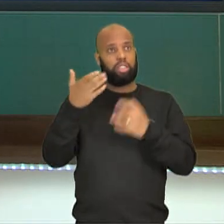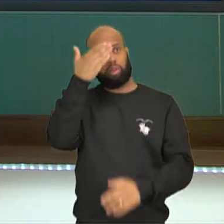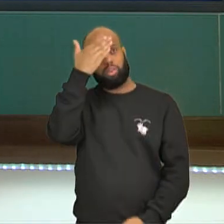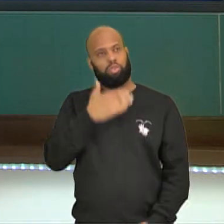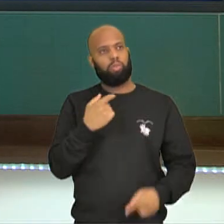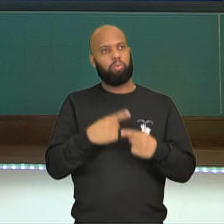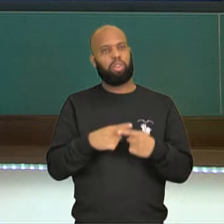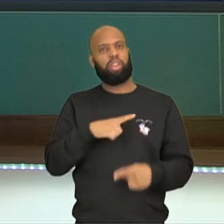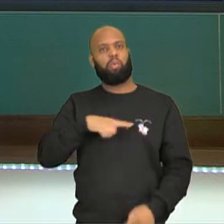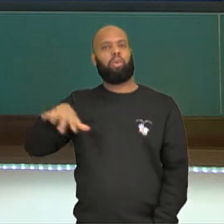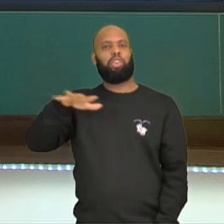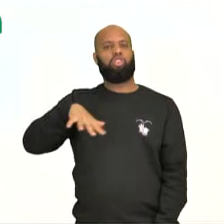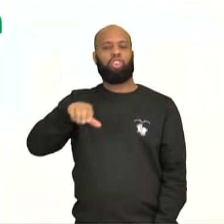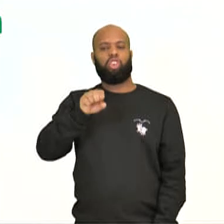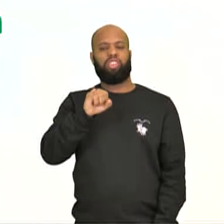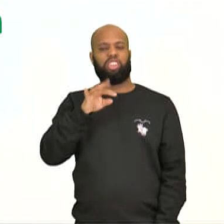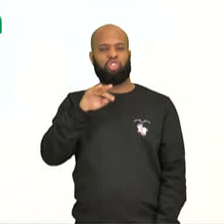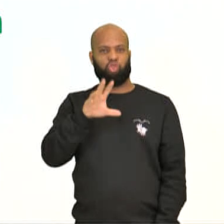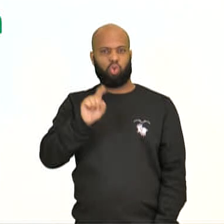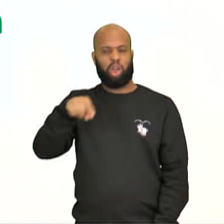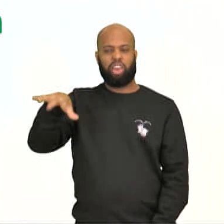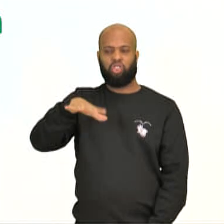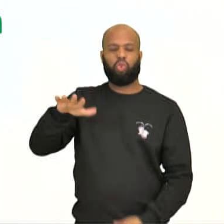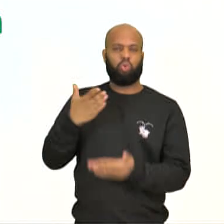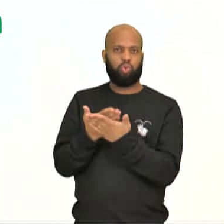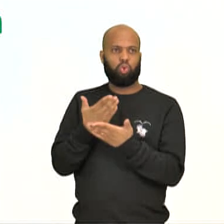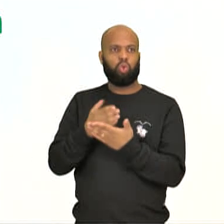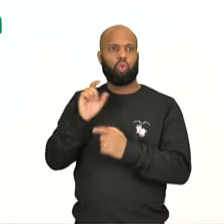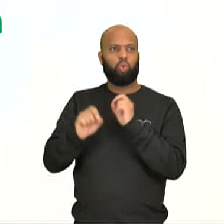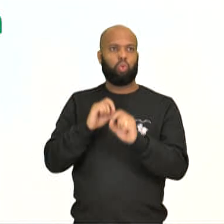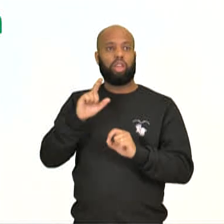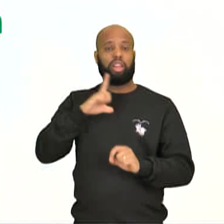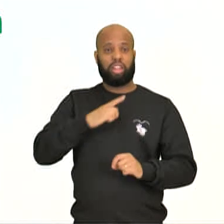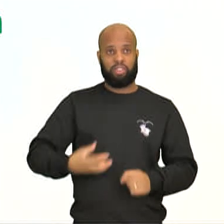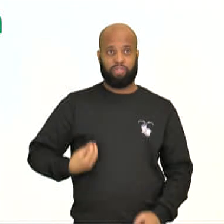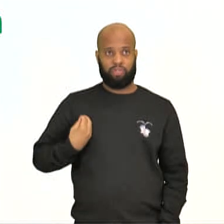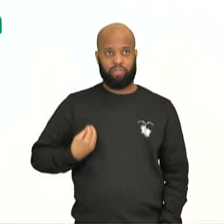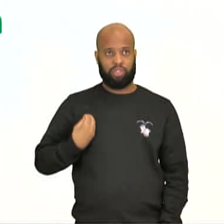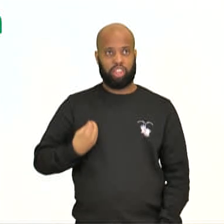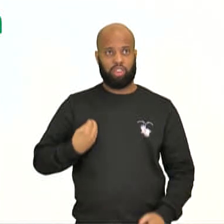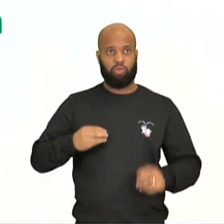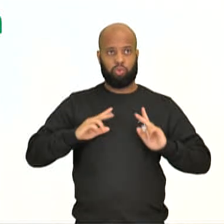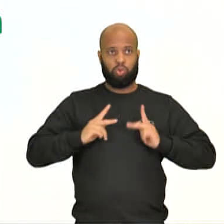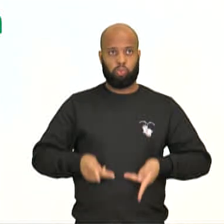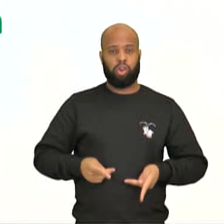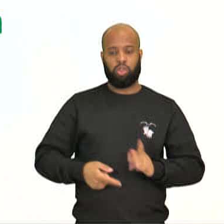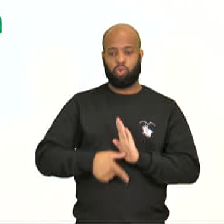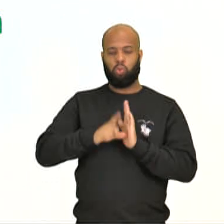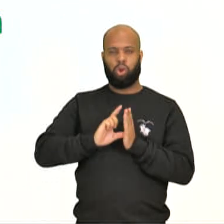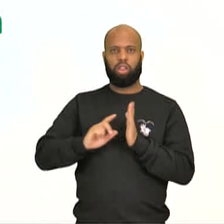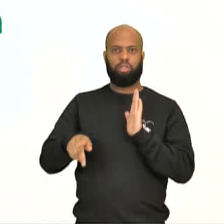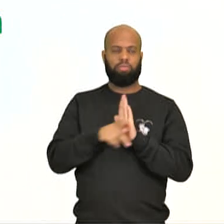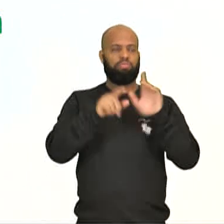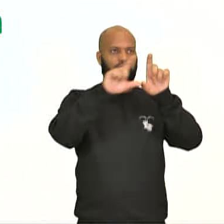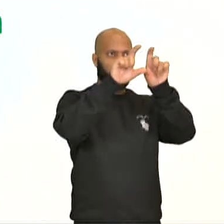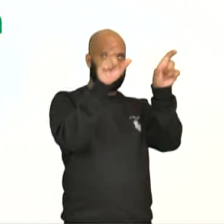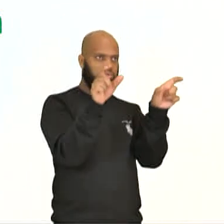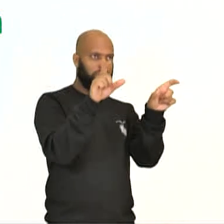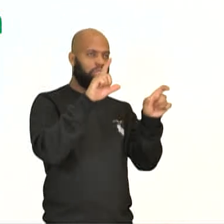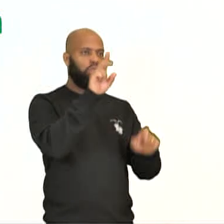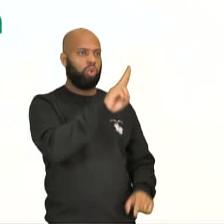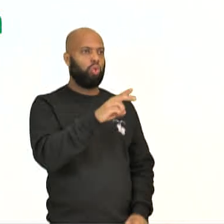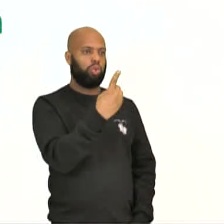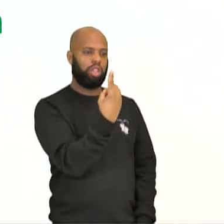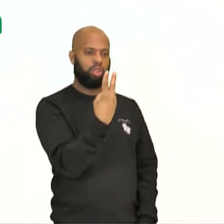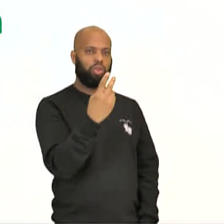um sítio lá, bem bacana. A teoria apresenta a presença humana mais antiga que a teoria do Estreito de Bering, que usa a datação de